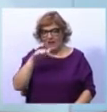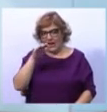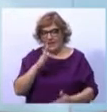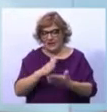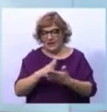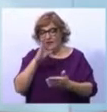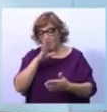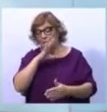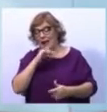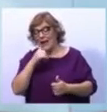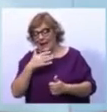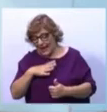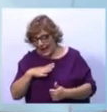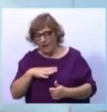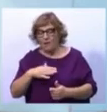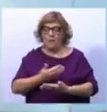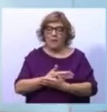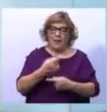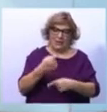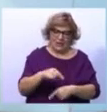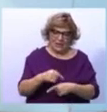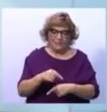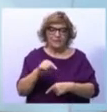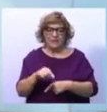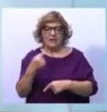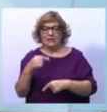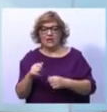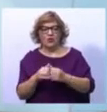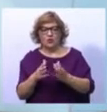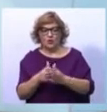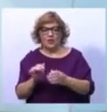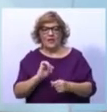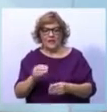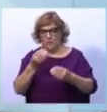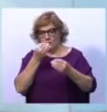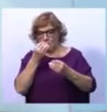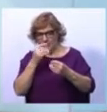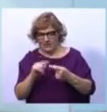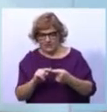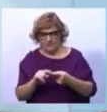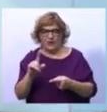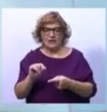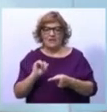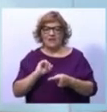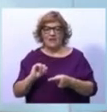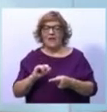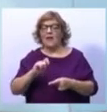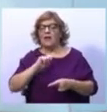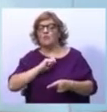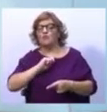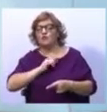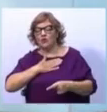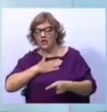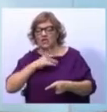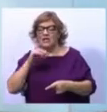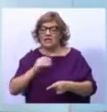desejarem, pois contém tudo aquilo que o bebê precisa, quer em termos nutricionais, quer em termos afetivos, quer em